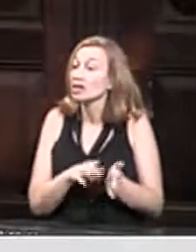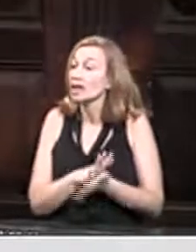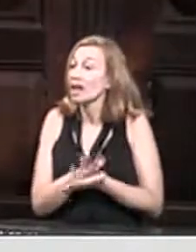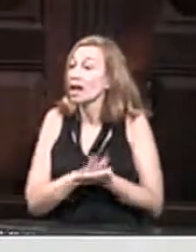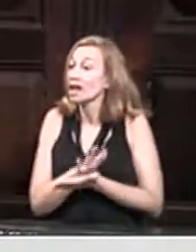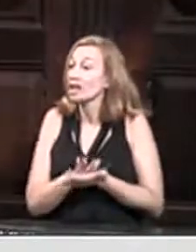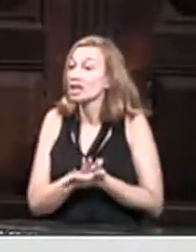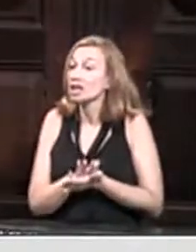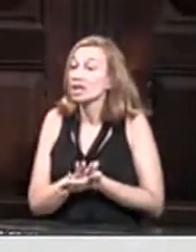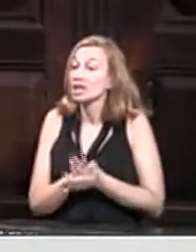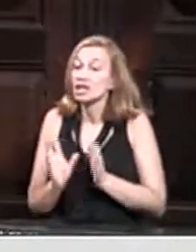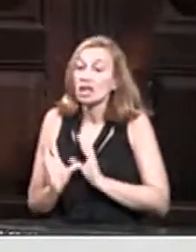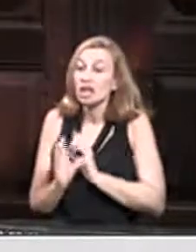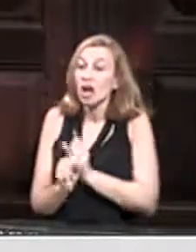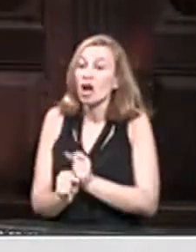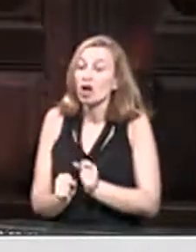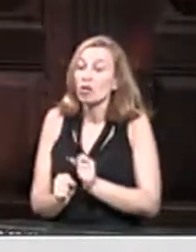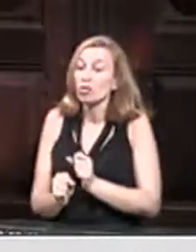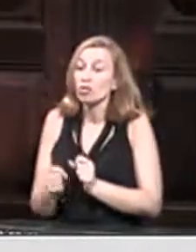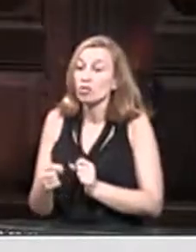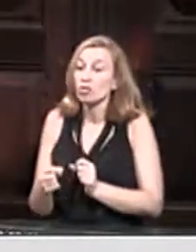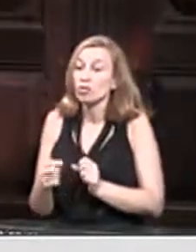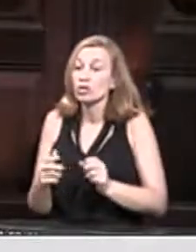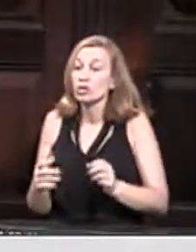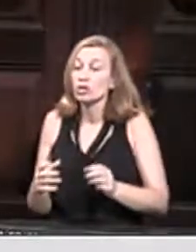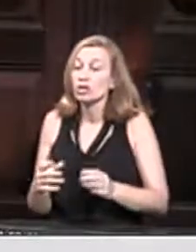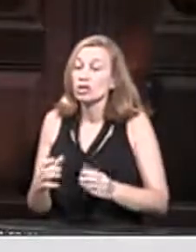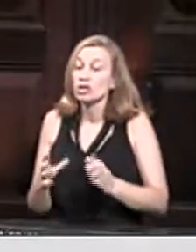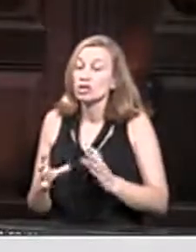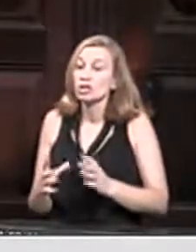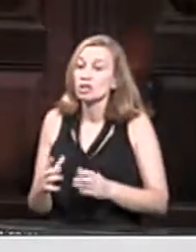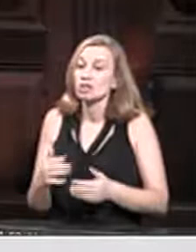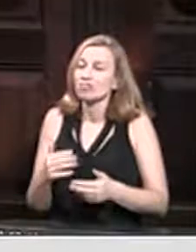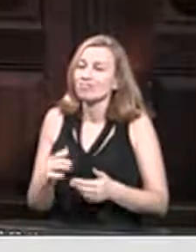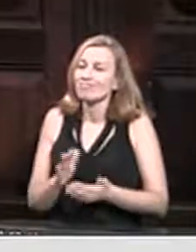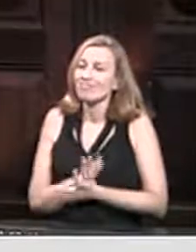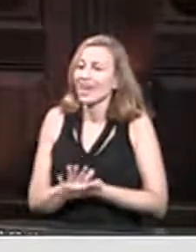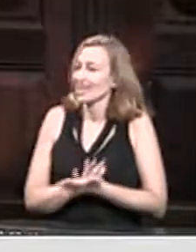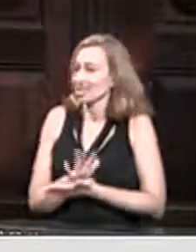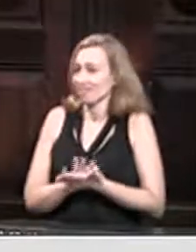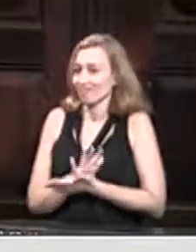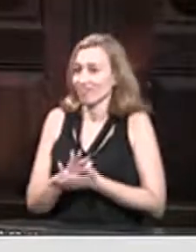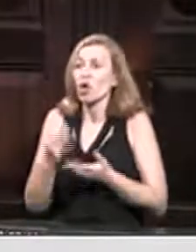os cálculos e sem alusão à recuperação.